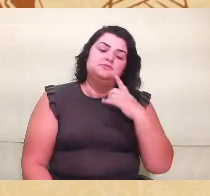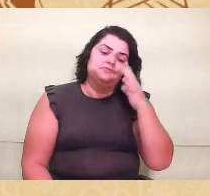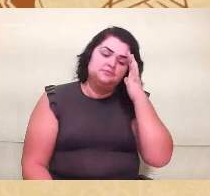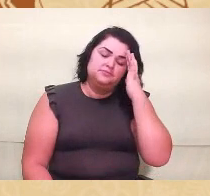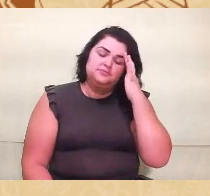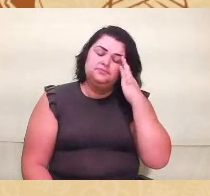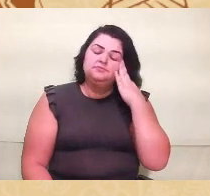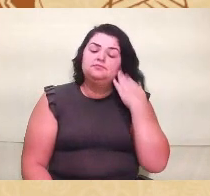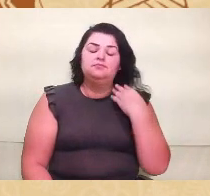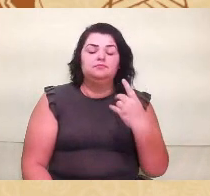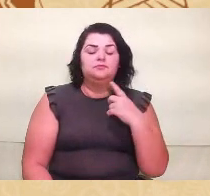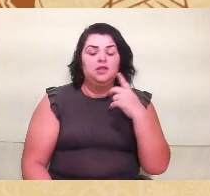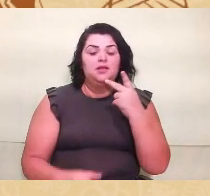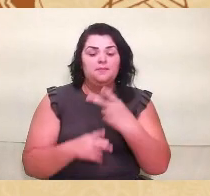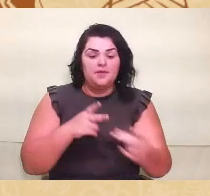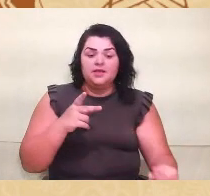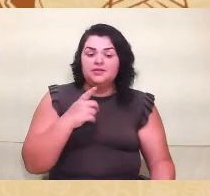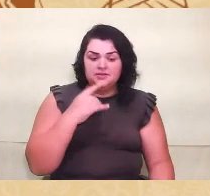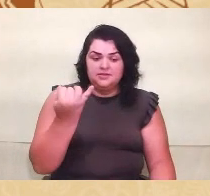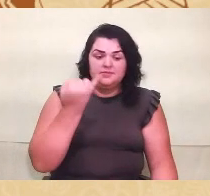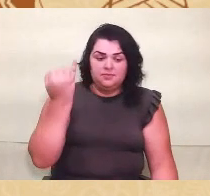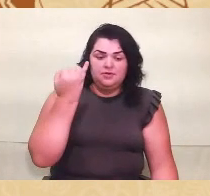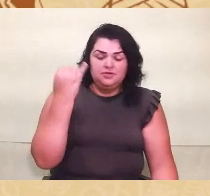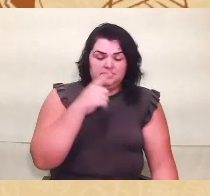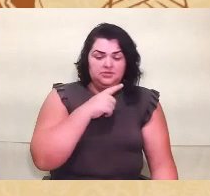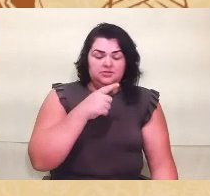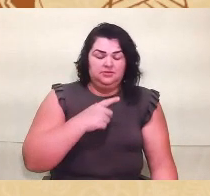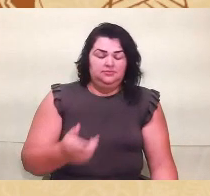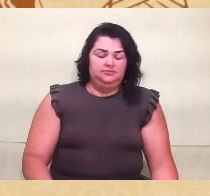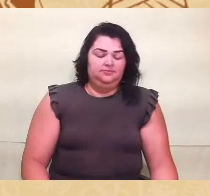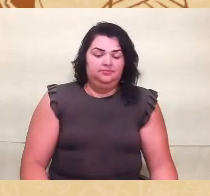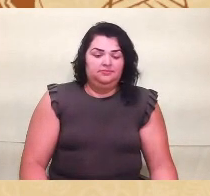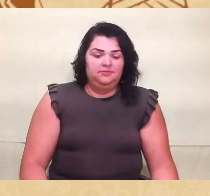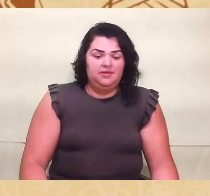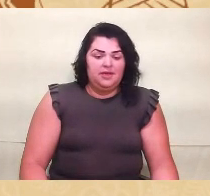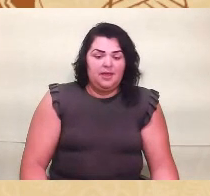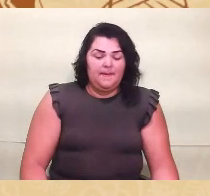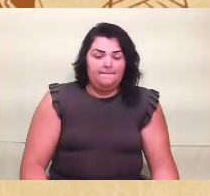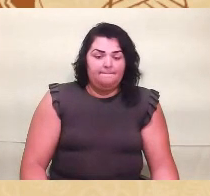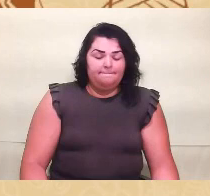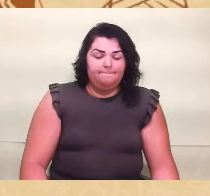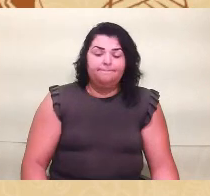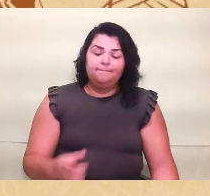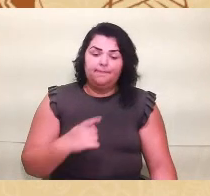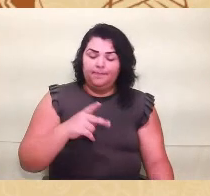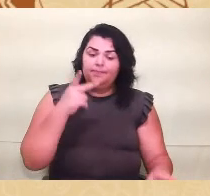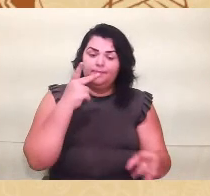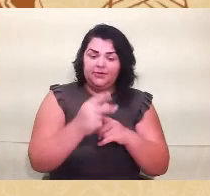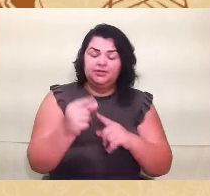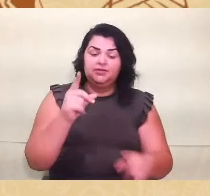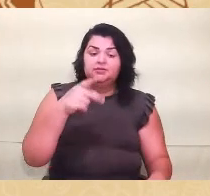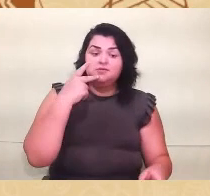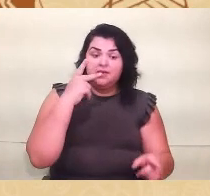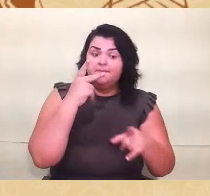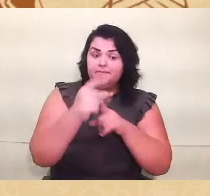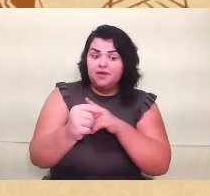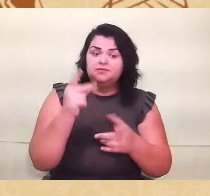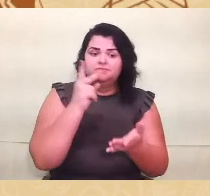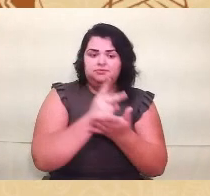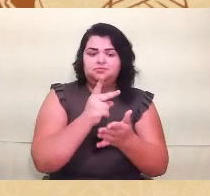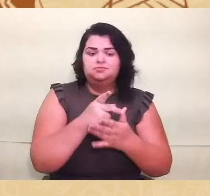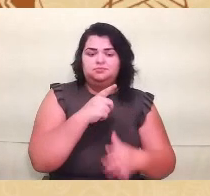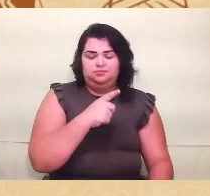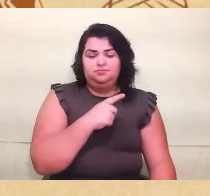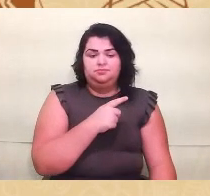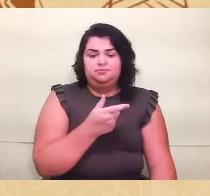PAC. As coisas não podem esquecer, não tem memória curta, não. Tinha um PAC, tem um tal de PAC, teve um tal de PAC. Aqui em Ilhéus, a